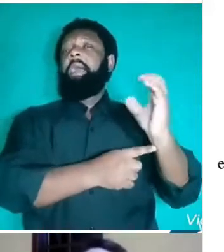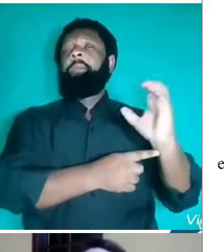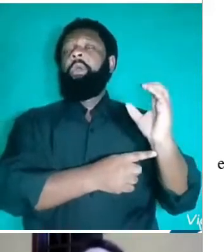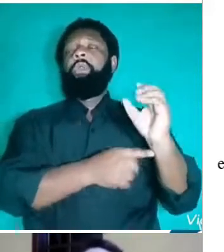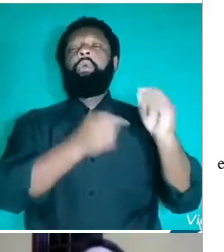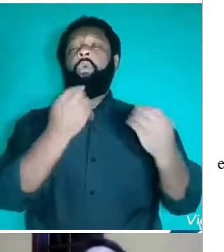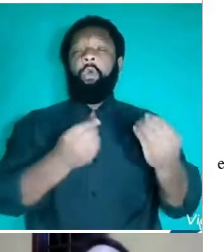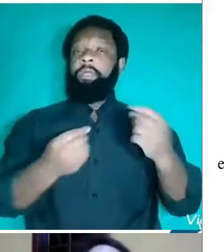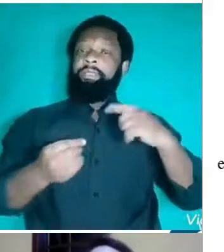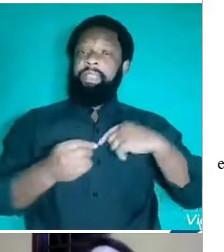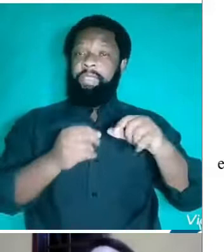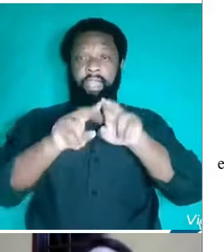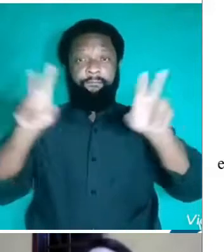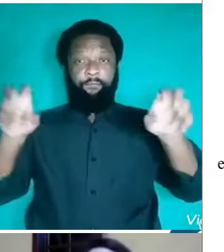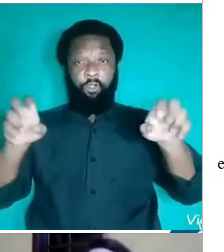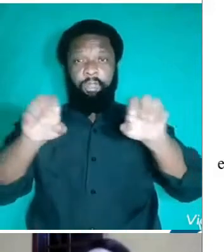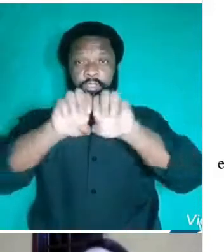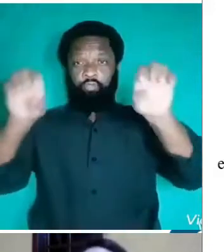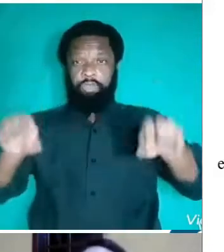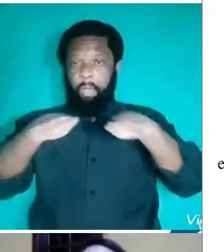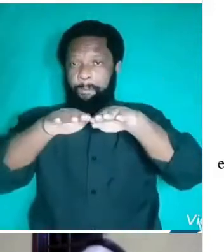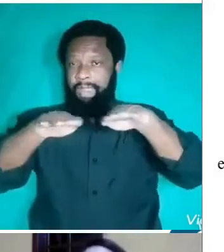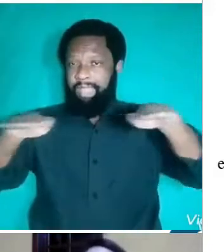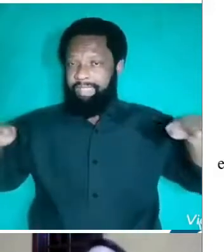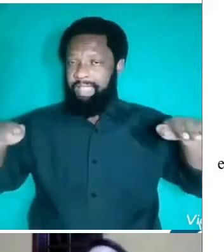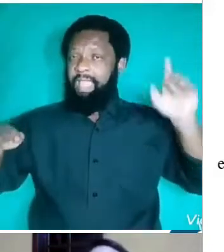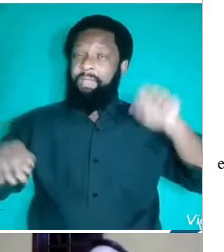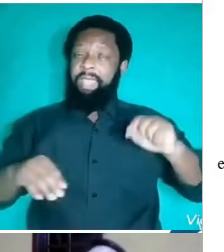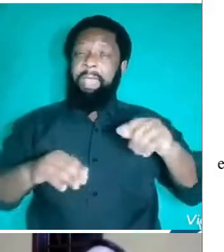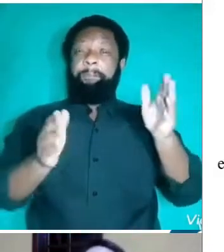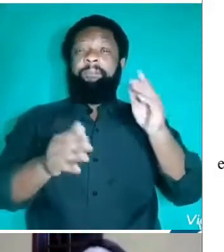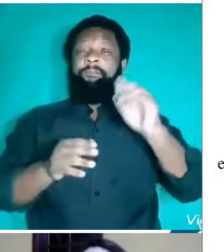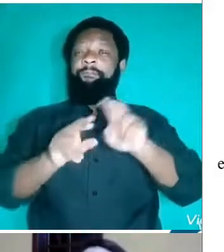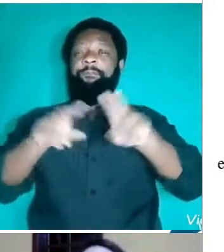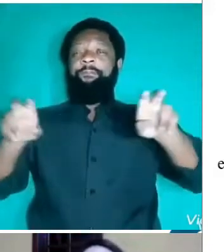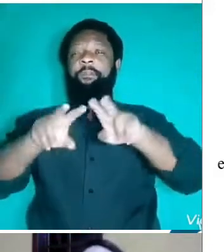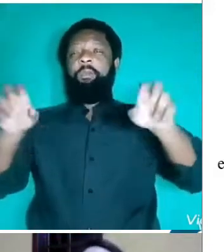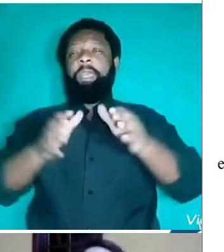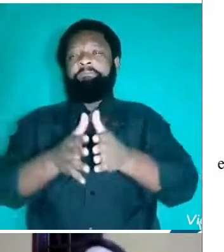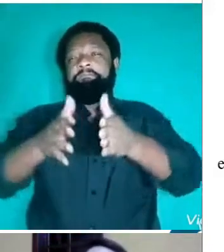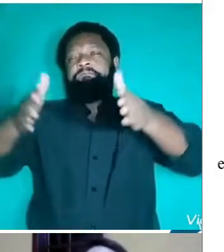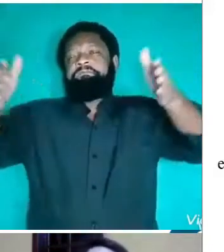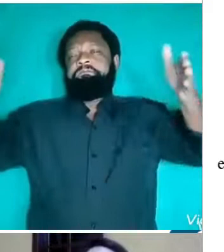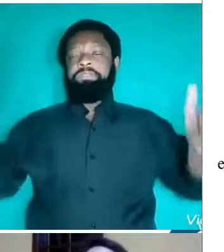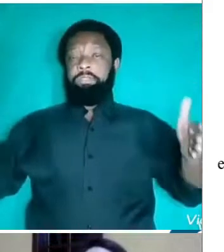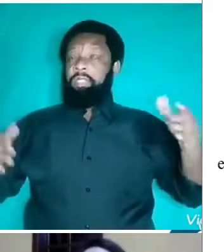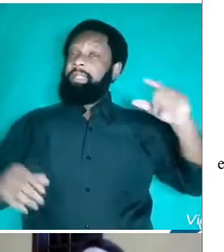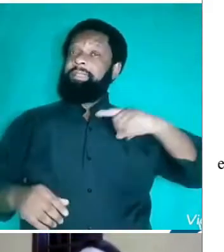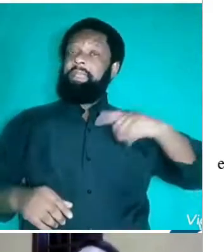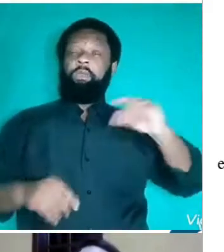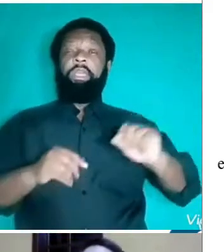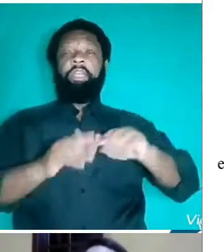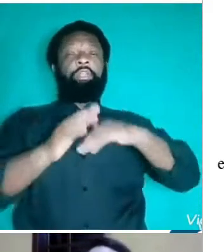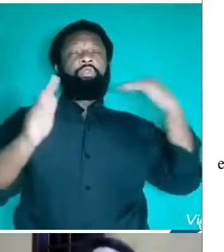ser representadas pela fórmula estrutural plana, que é a fórmula mais expandida. Nessa fórmula, a gente